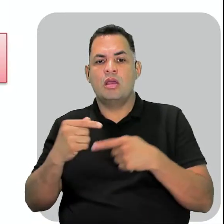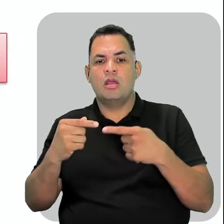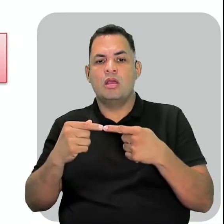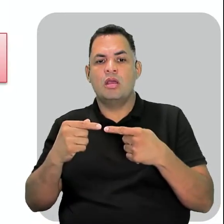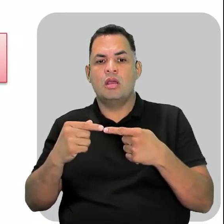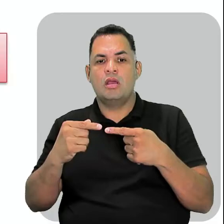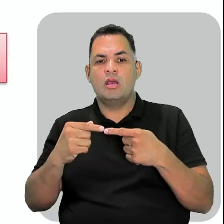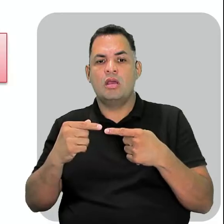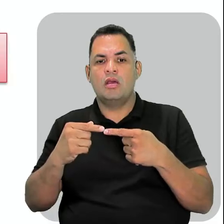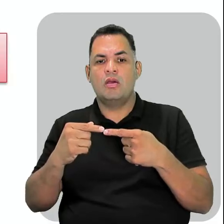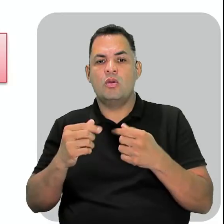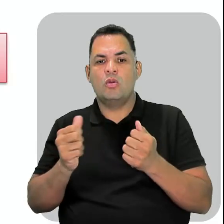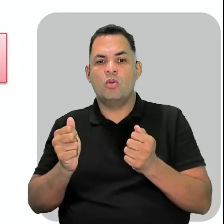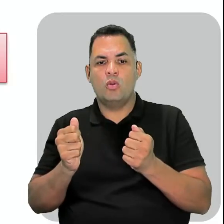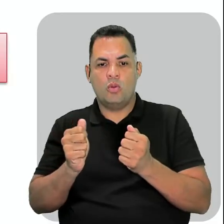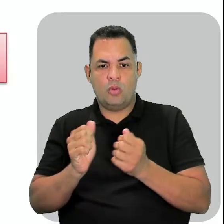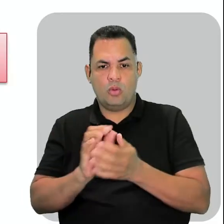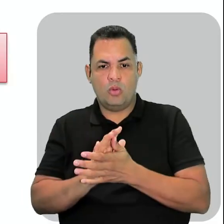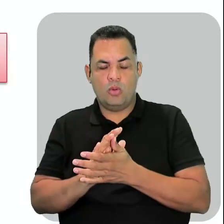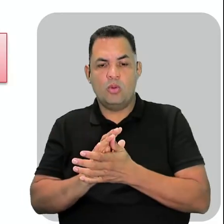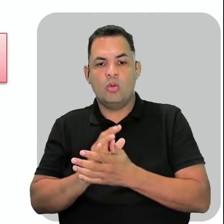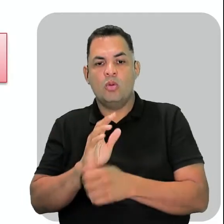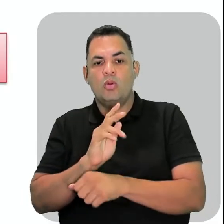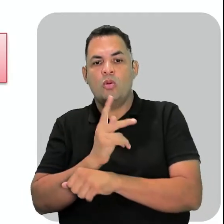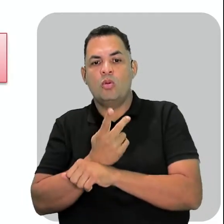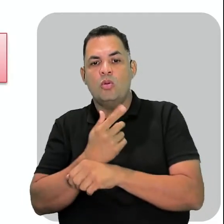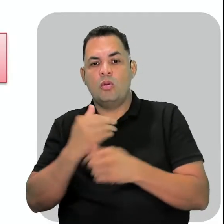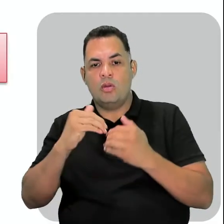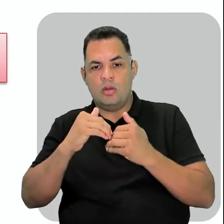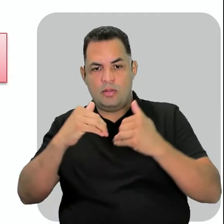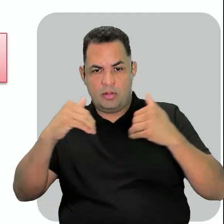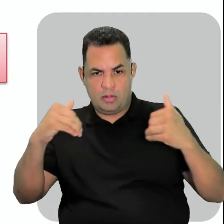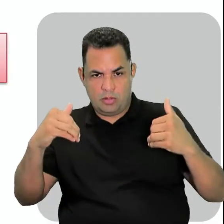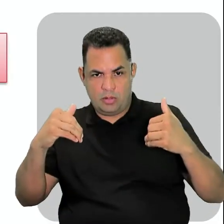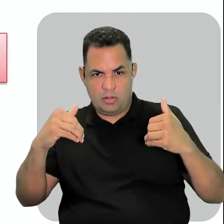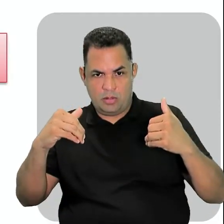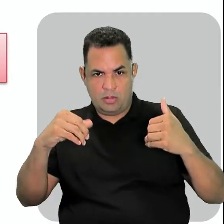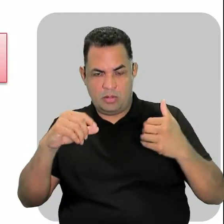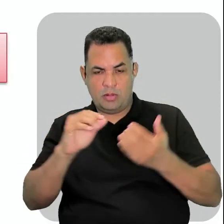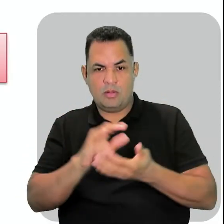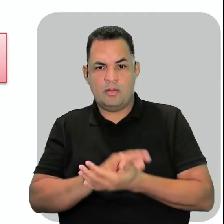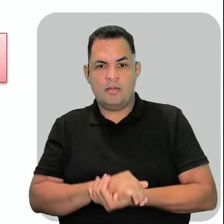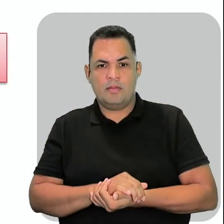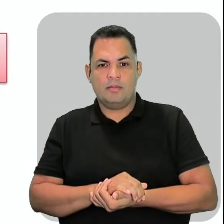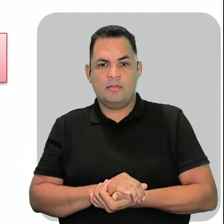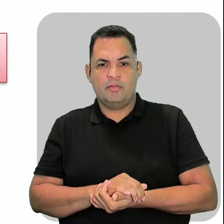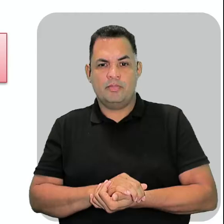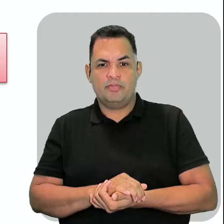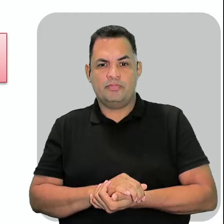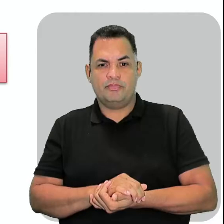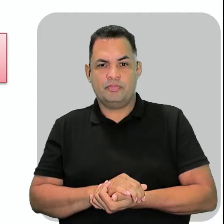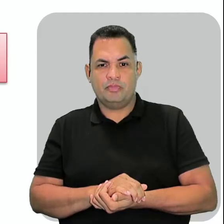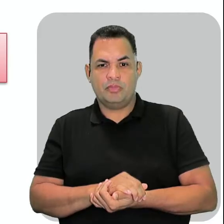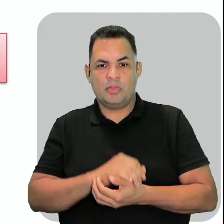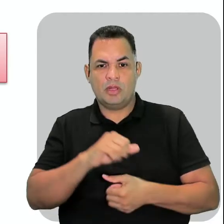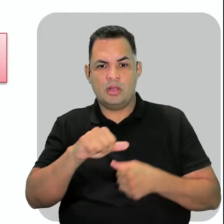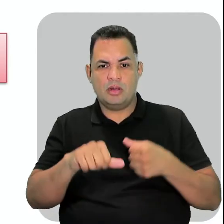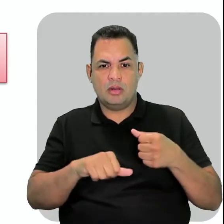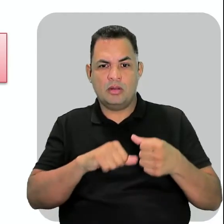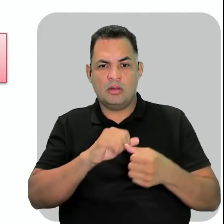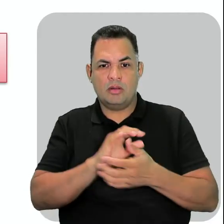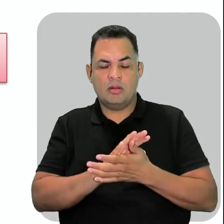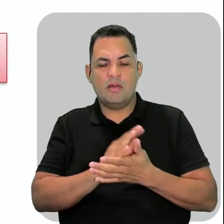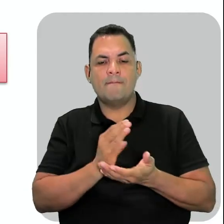ligou ao hidrogênio e rompeu essa ligação aqui, ó, foi rompida. Eu formei o quê?